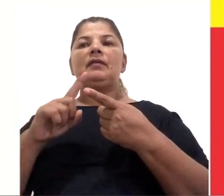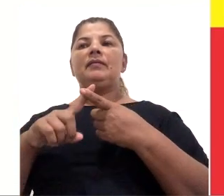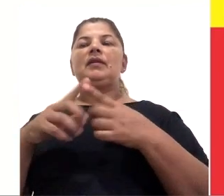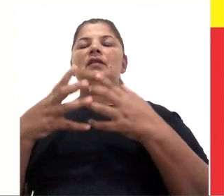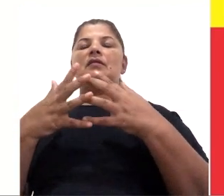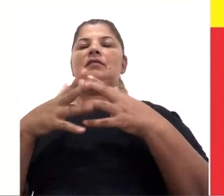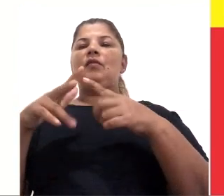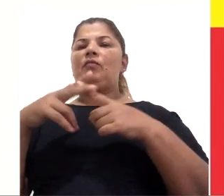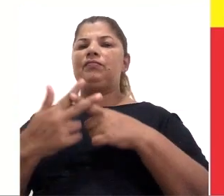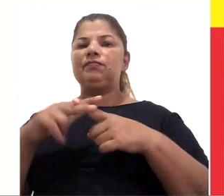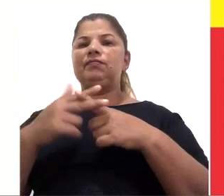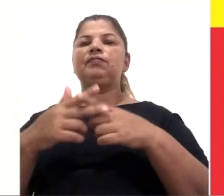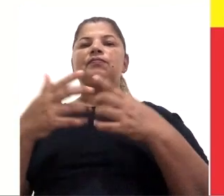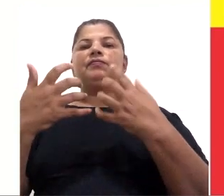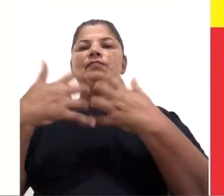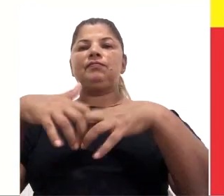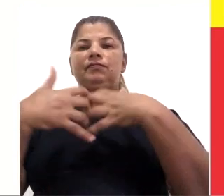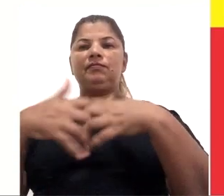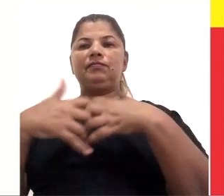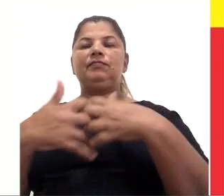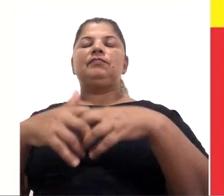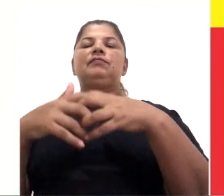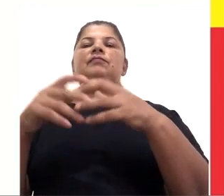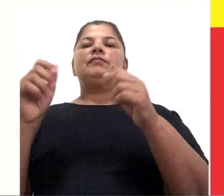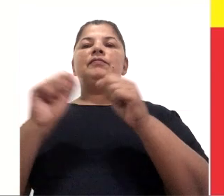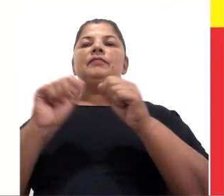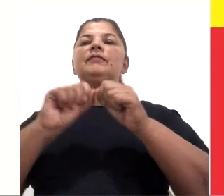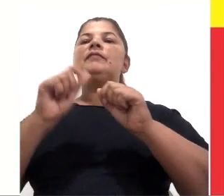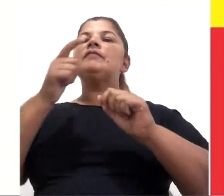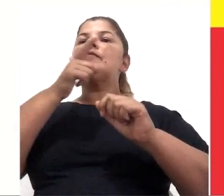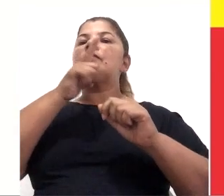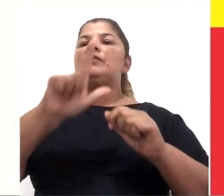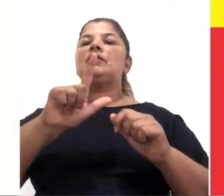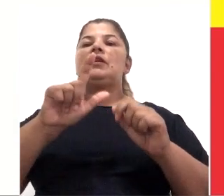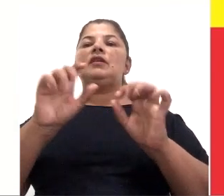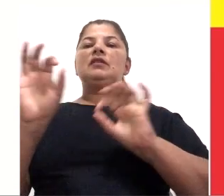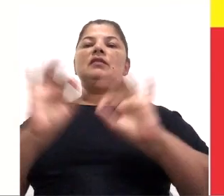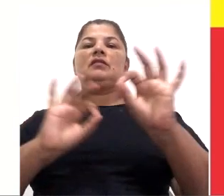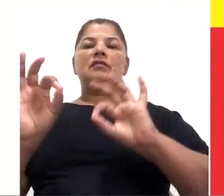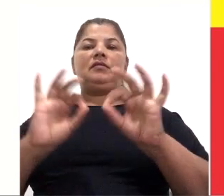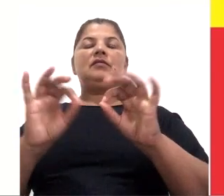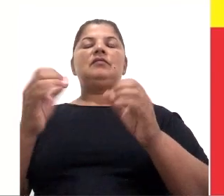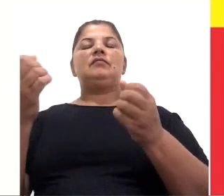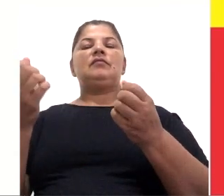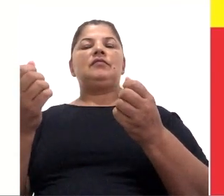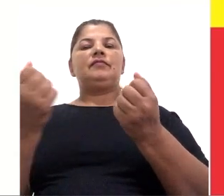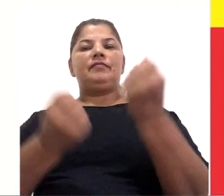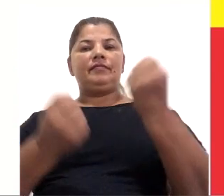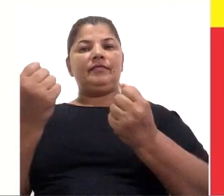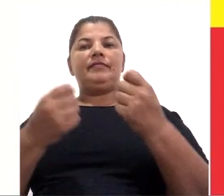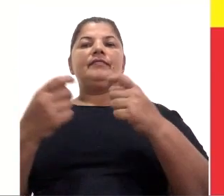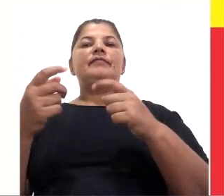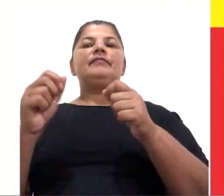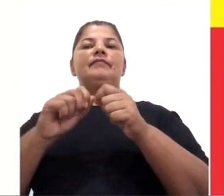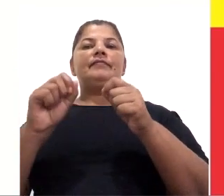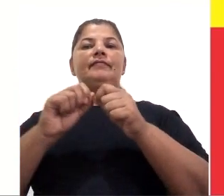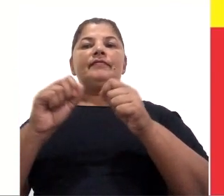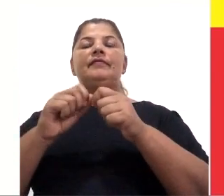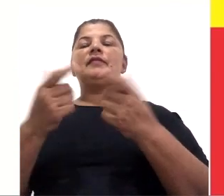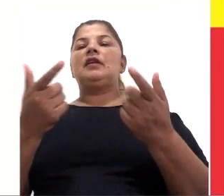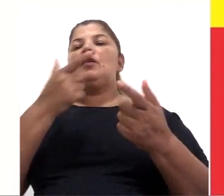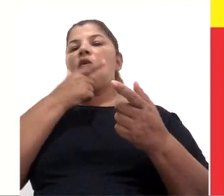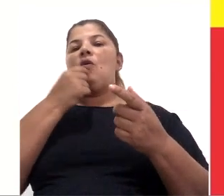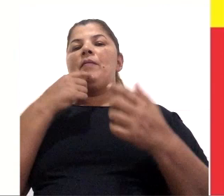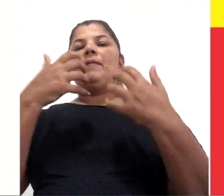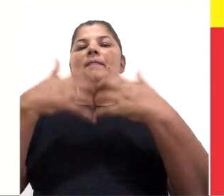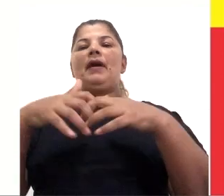existe um manuseio mecânico, um manuseio robótico para conseguir produzir esses veículos. Então, homens e